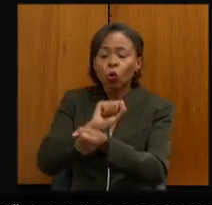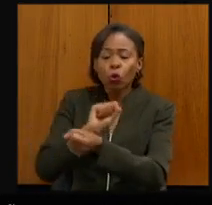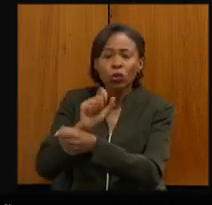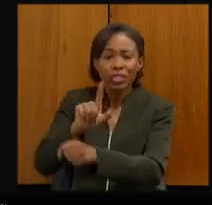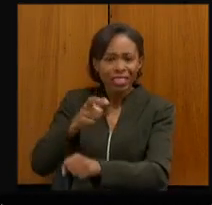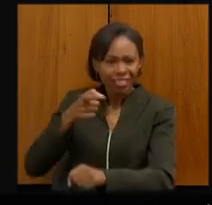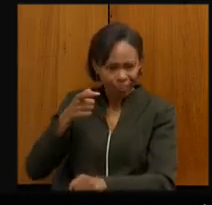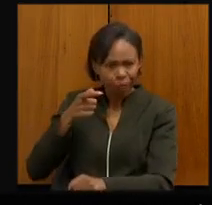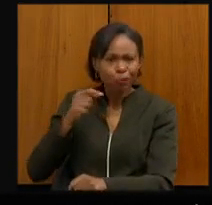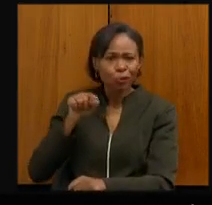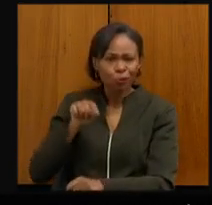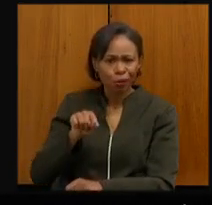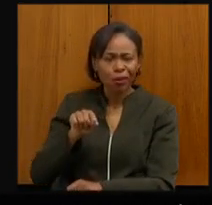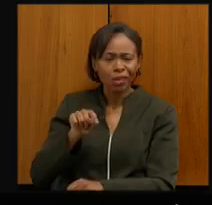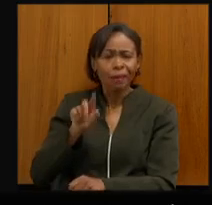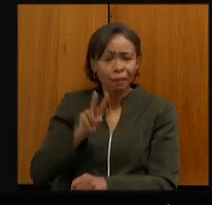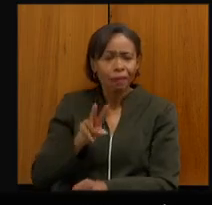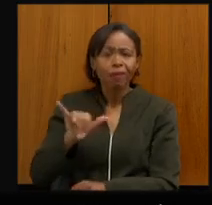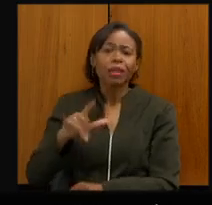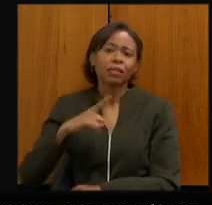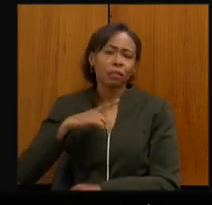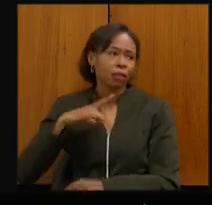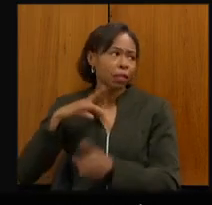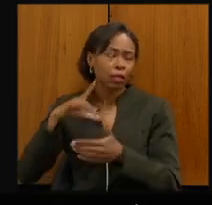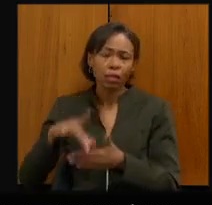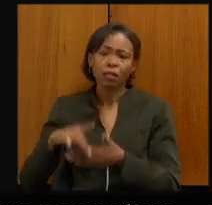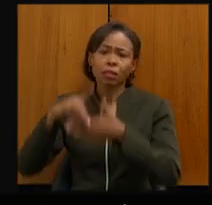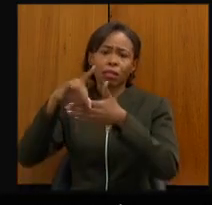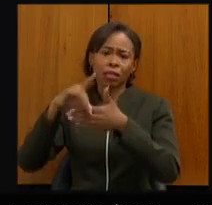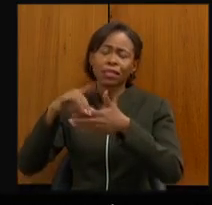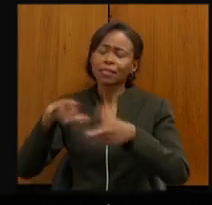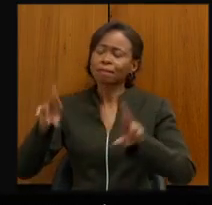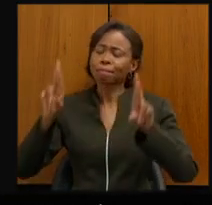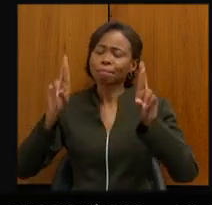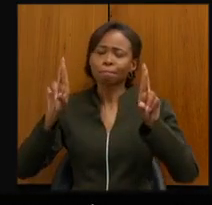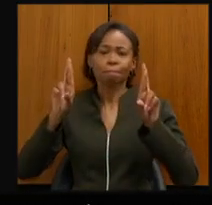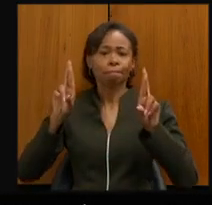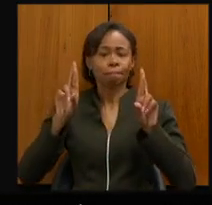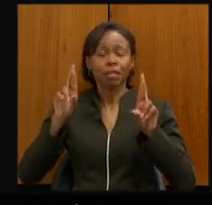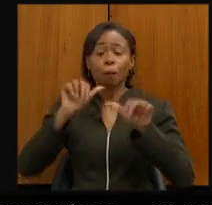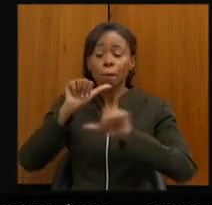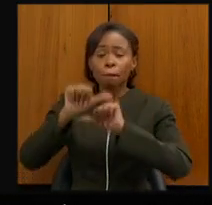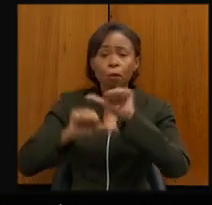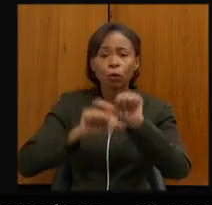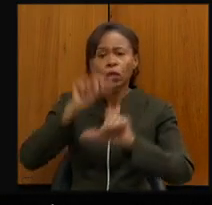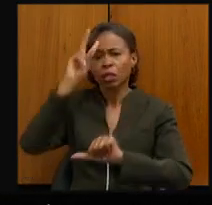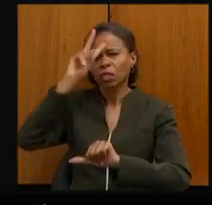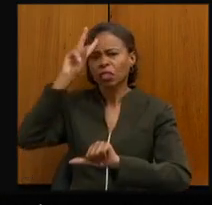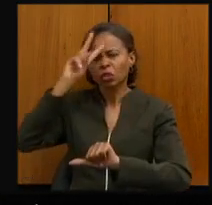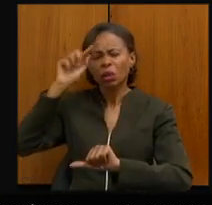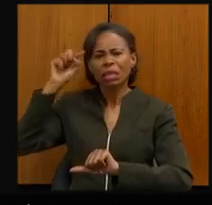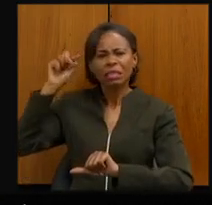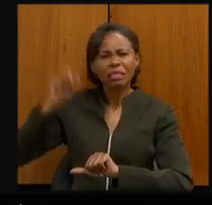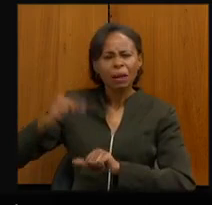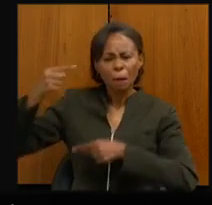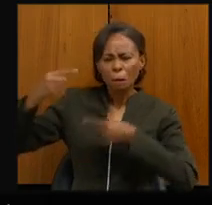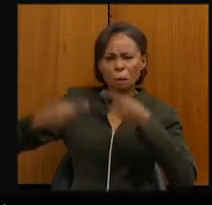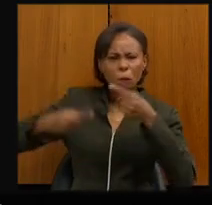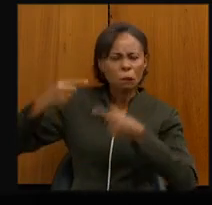né vai ter grandes liderança representando e mudando a história dessa política Insana